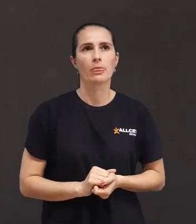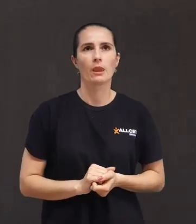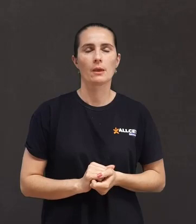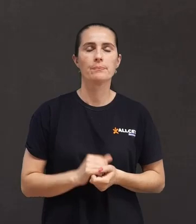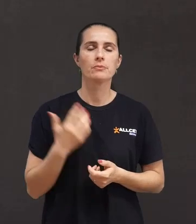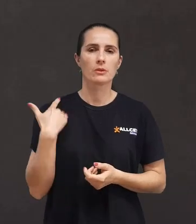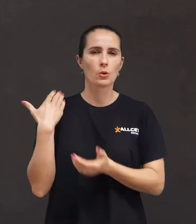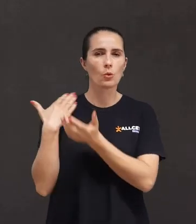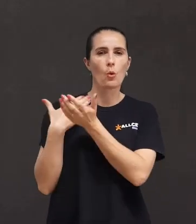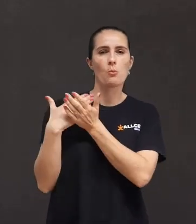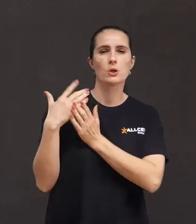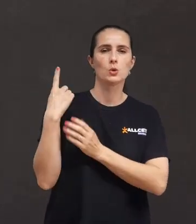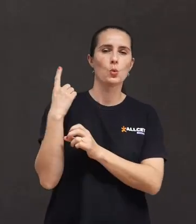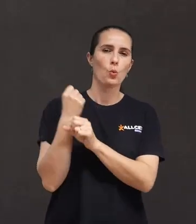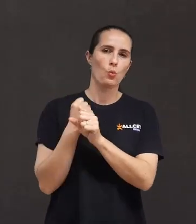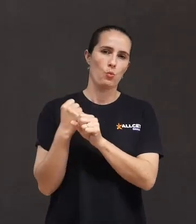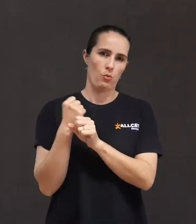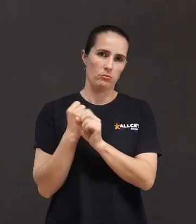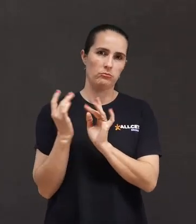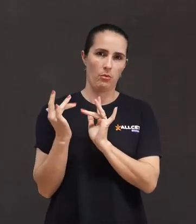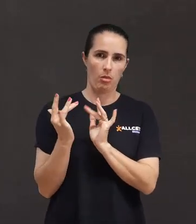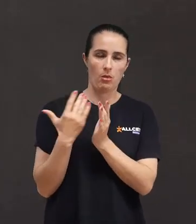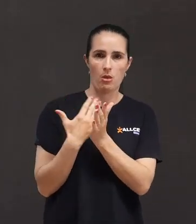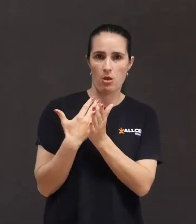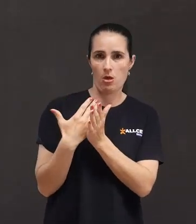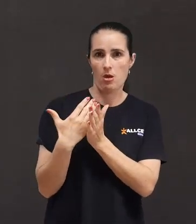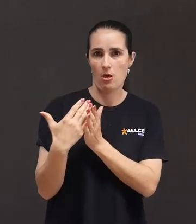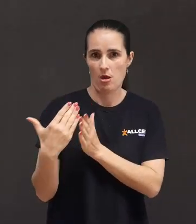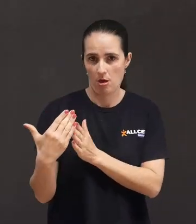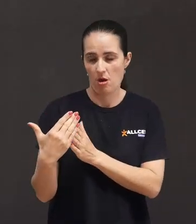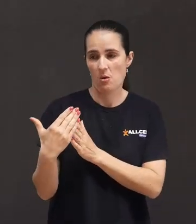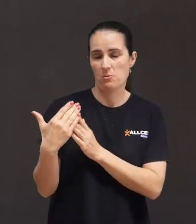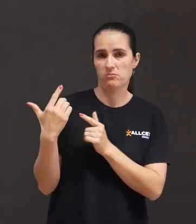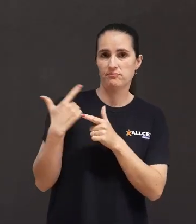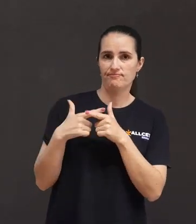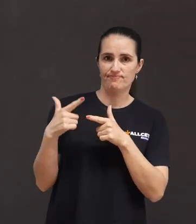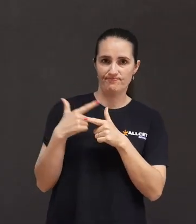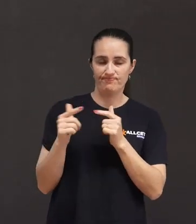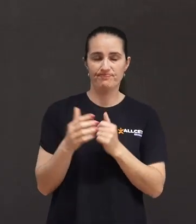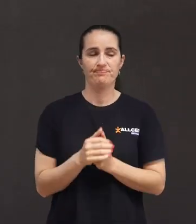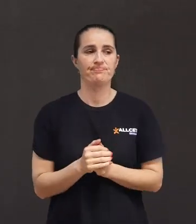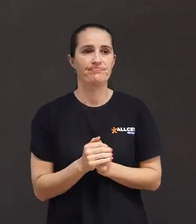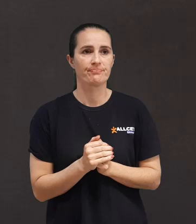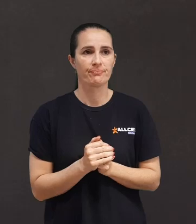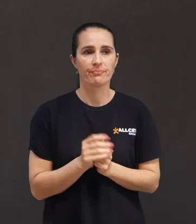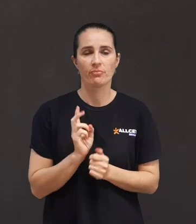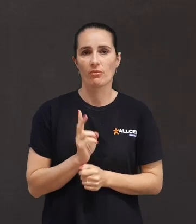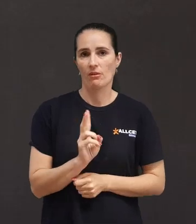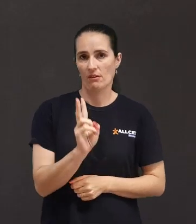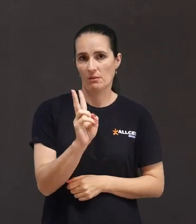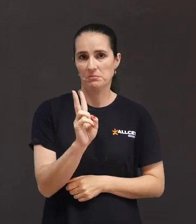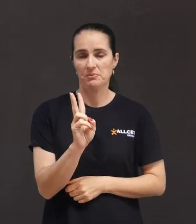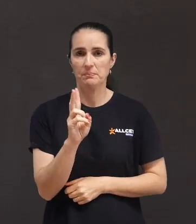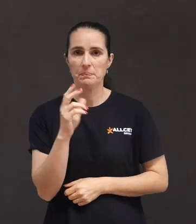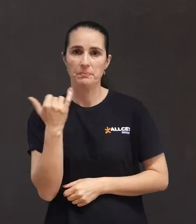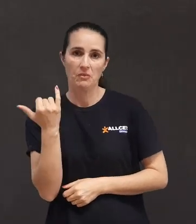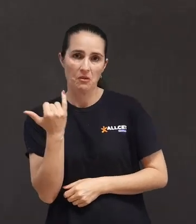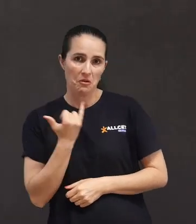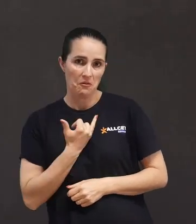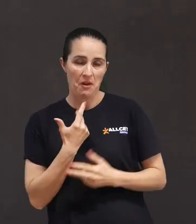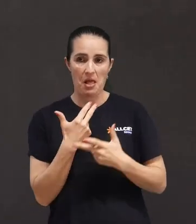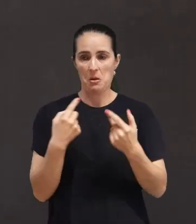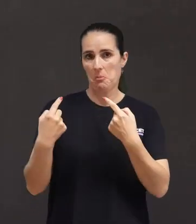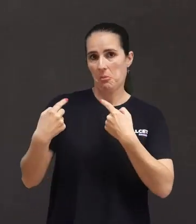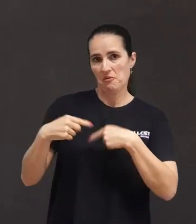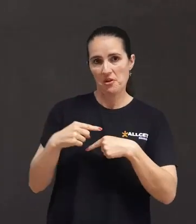ano de relacionamento, ele começou com os abusos. Primeiro, ele estava sempre falando uma coisinha aqui,